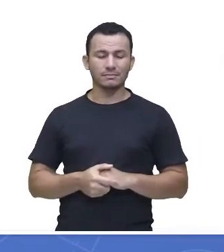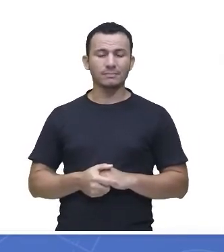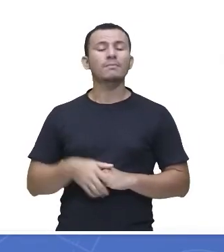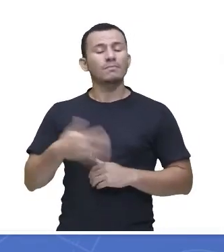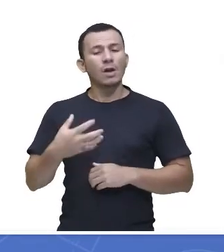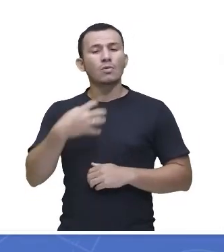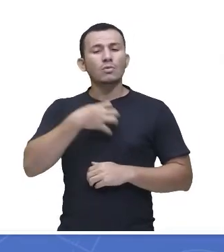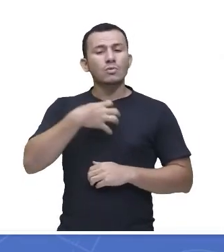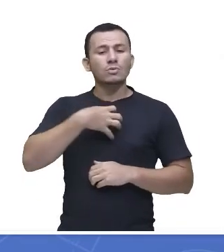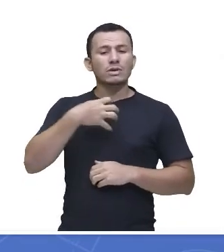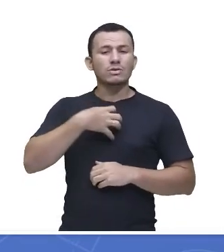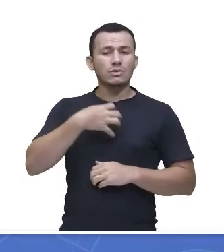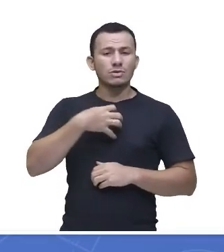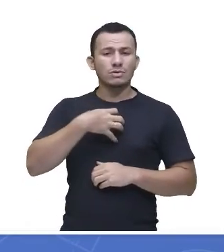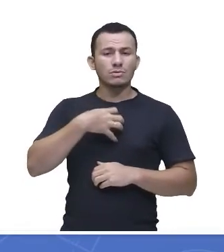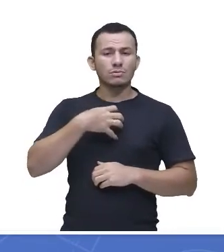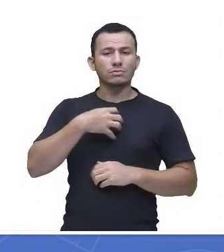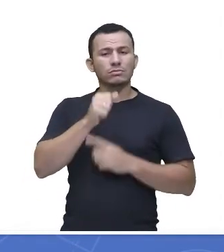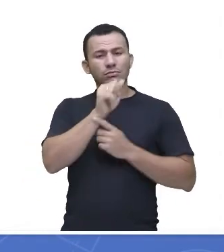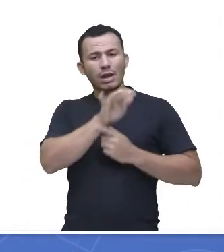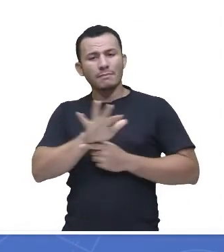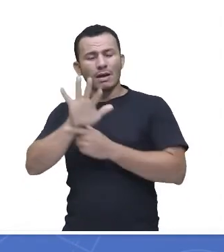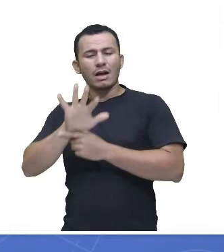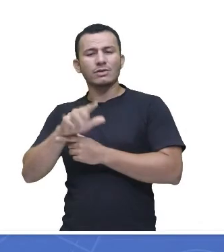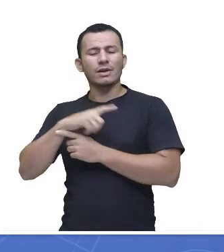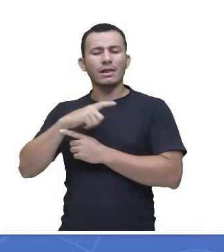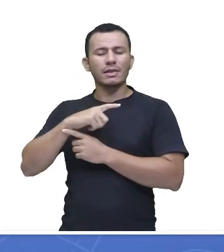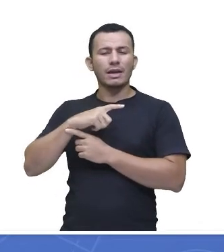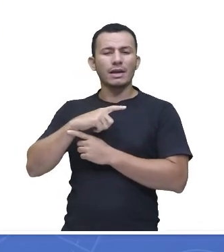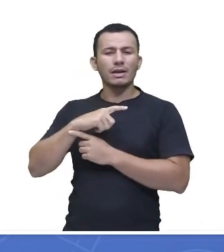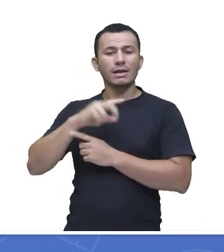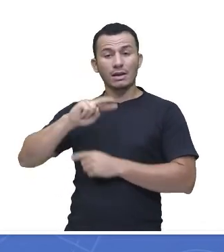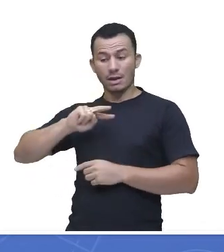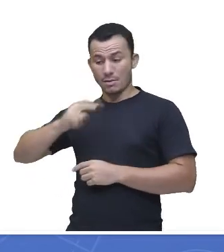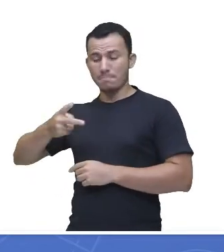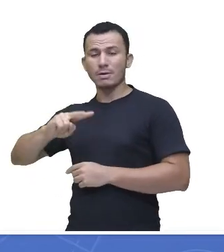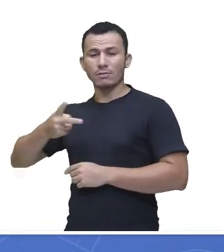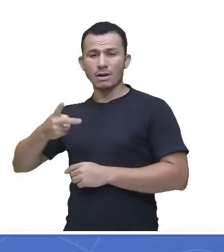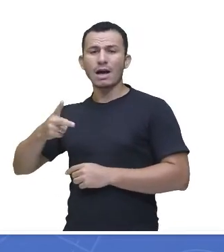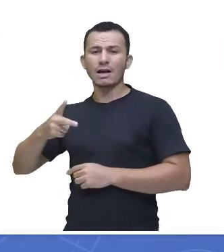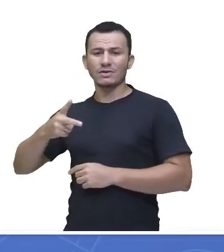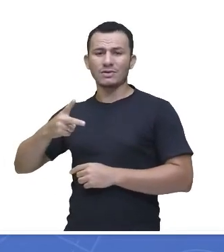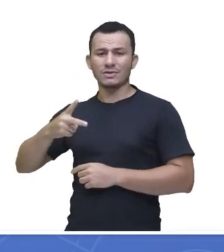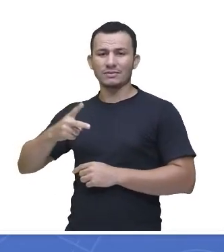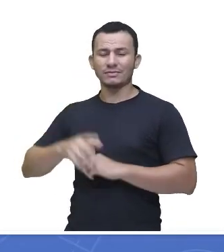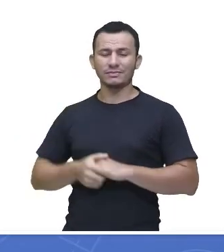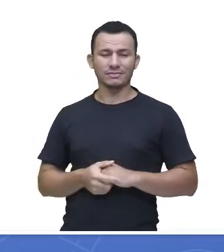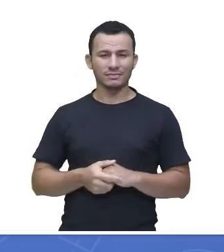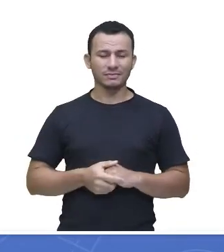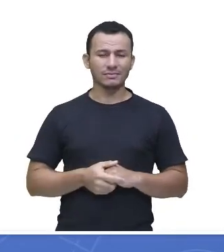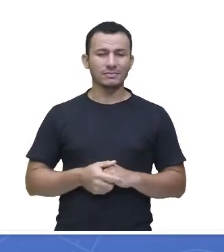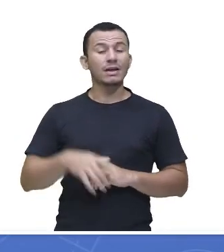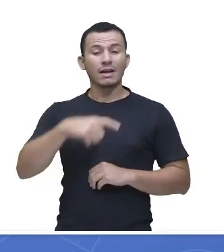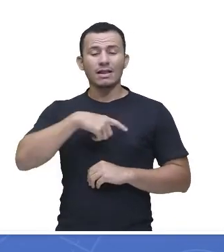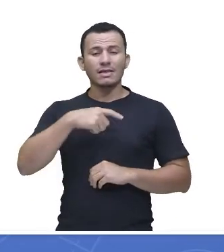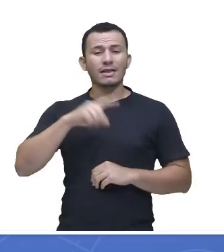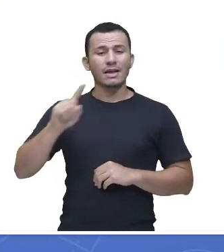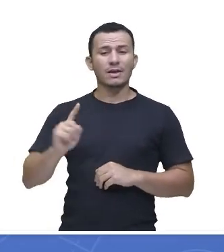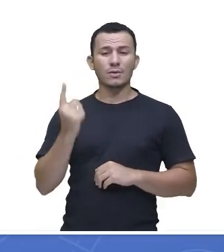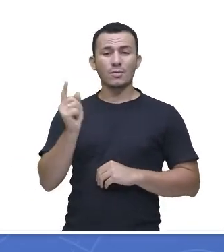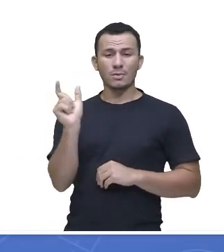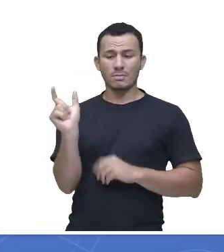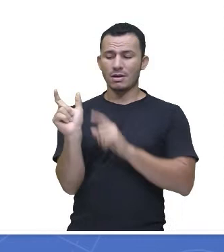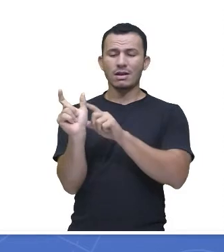esse aqui é um texto charge, se constrói a partir da ambiguidade de determinado termo. Tem uma palavrinha aí que